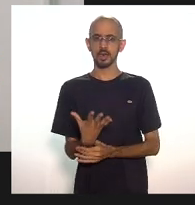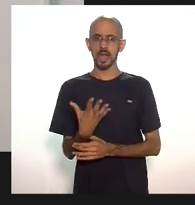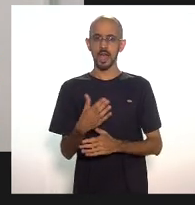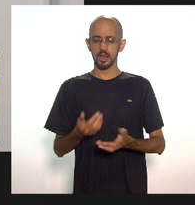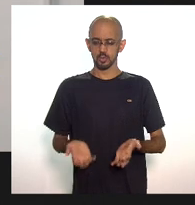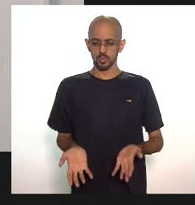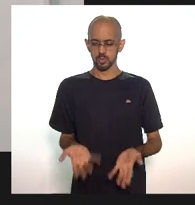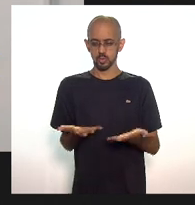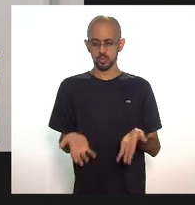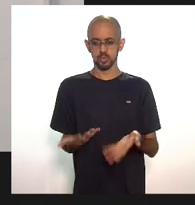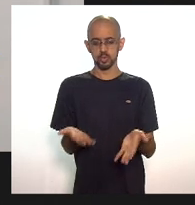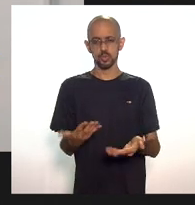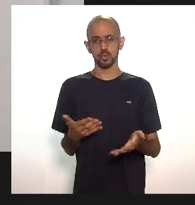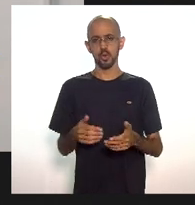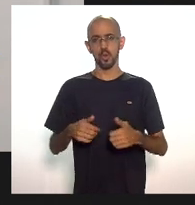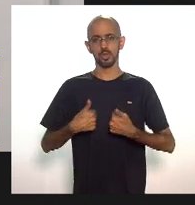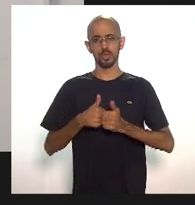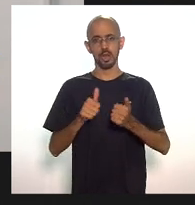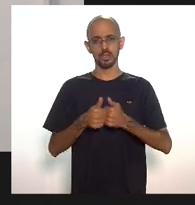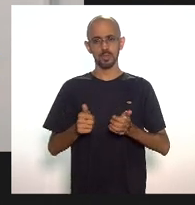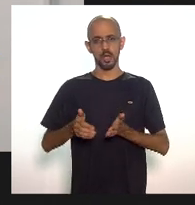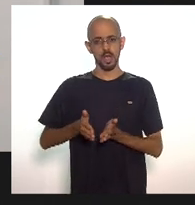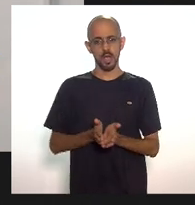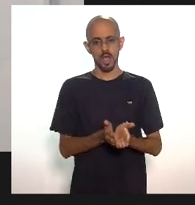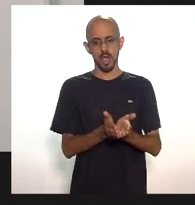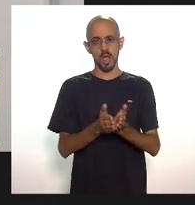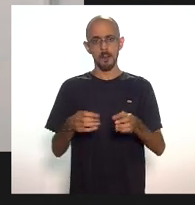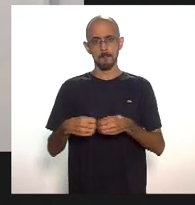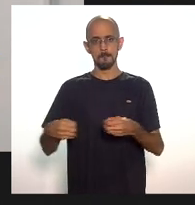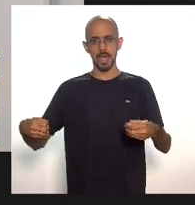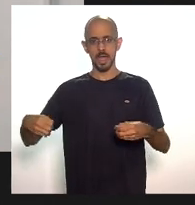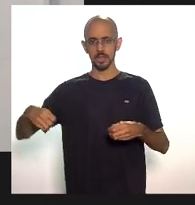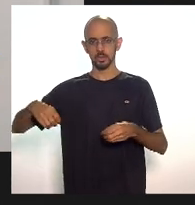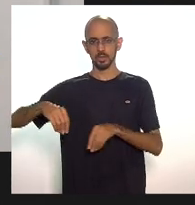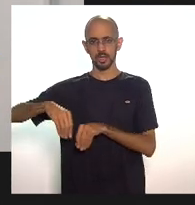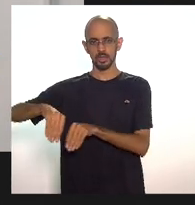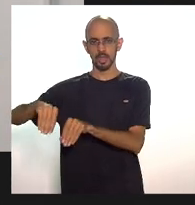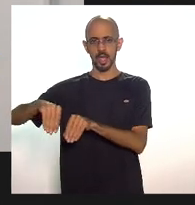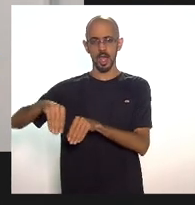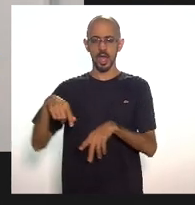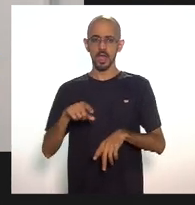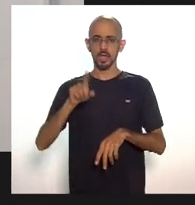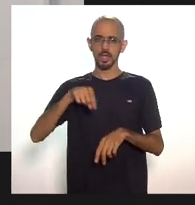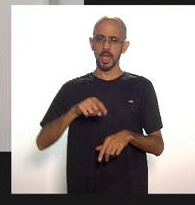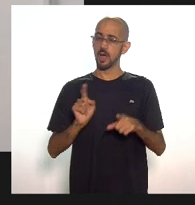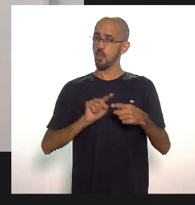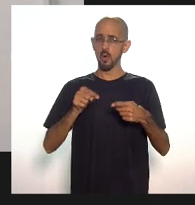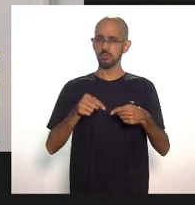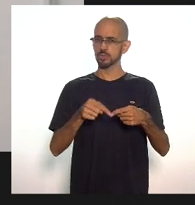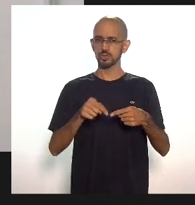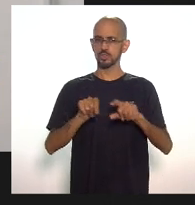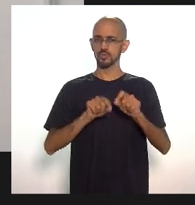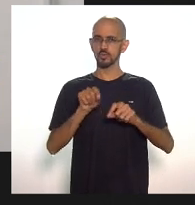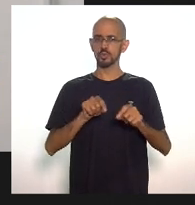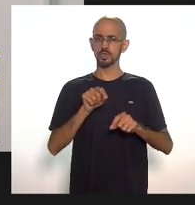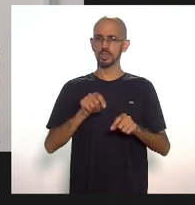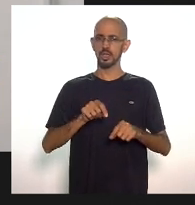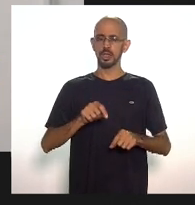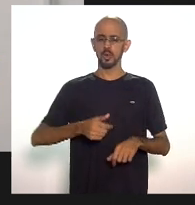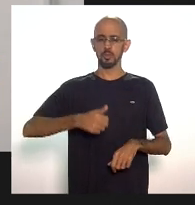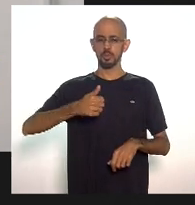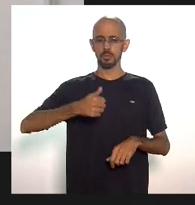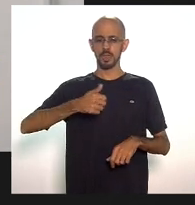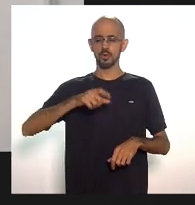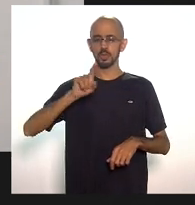por cabotagem, BR do mar, com os seguintes objetivos. Um deles é esse inciso 6º, o